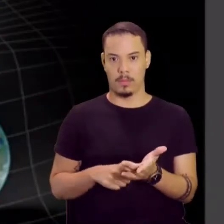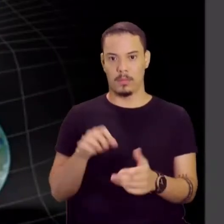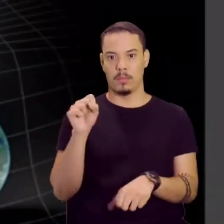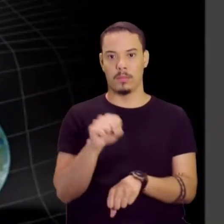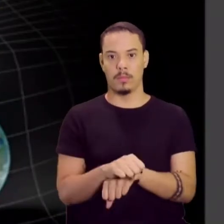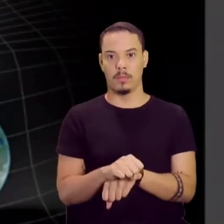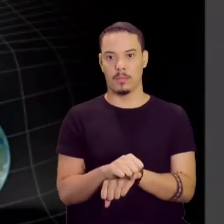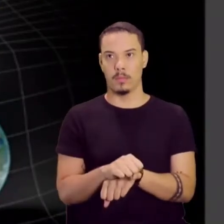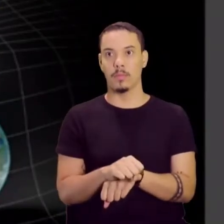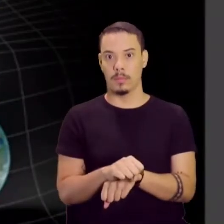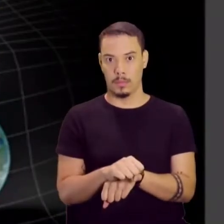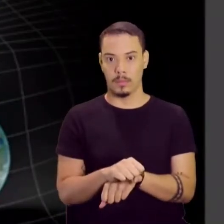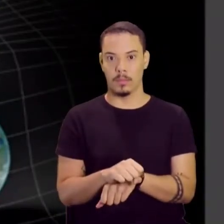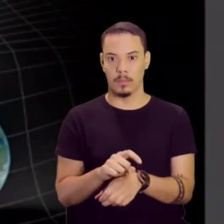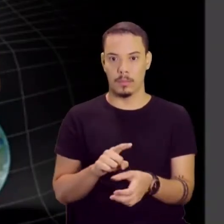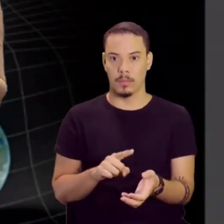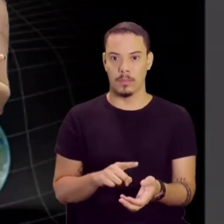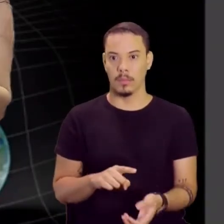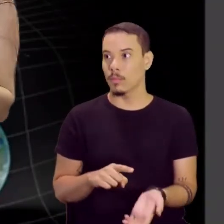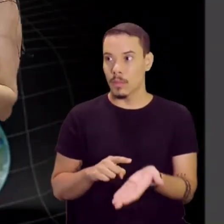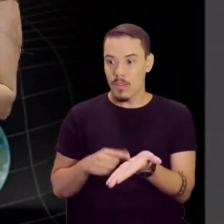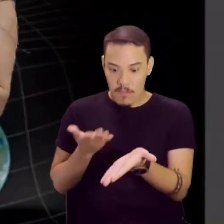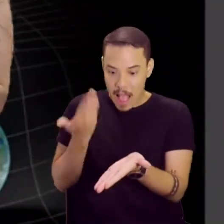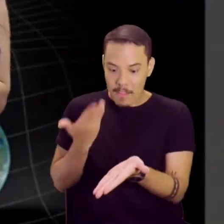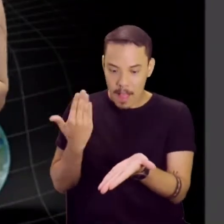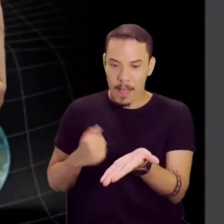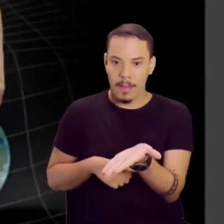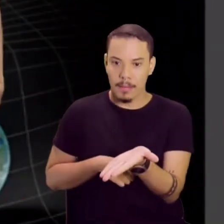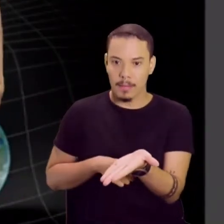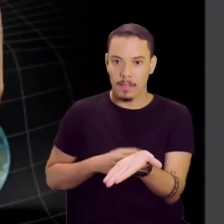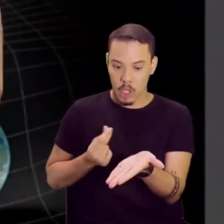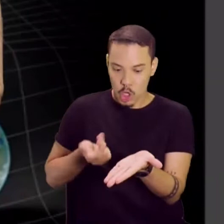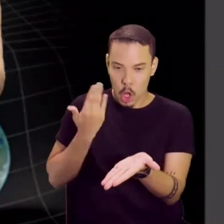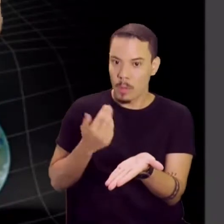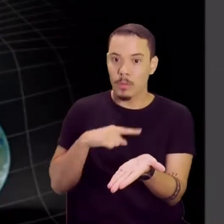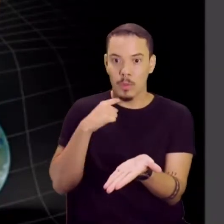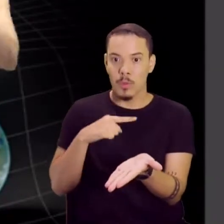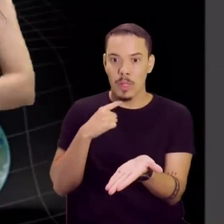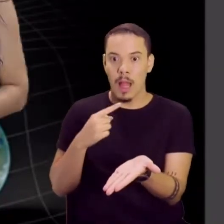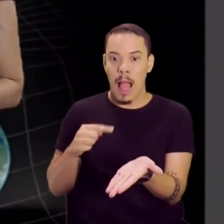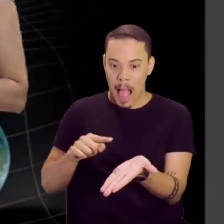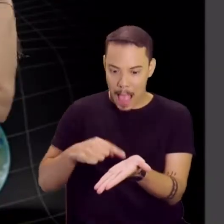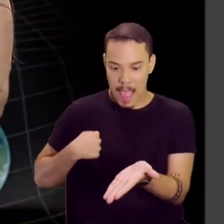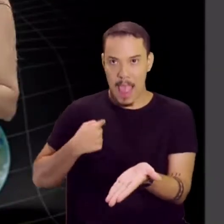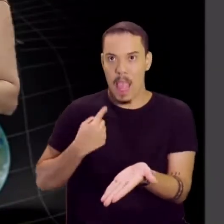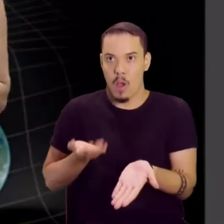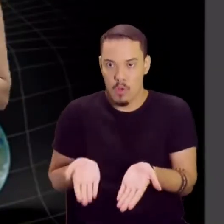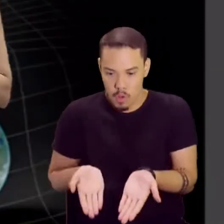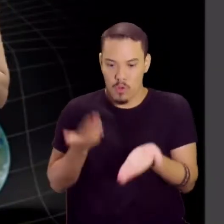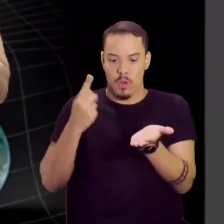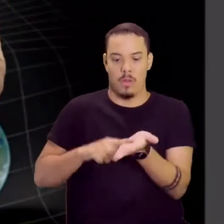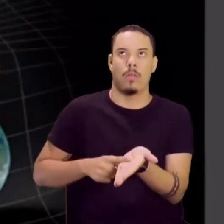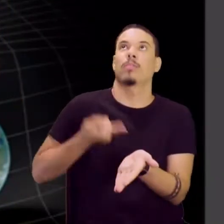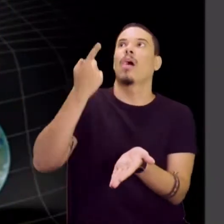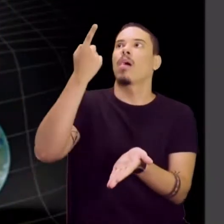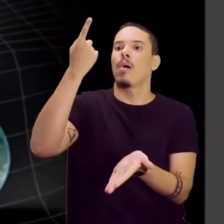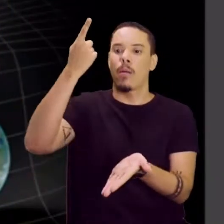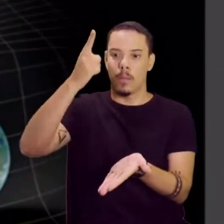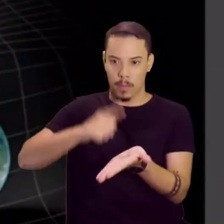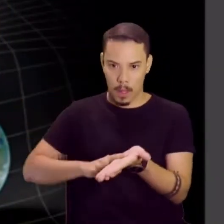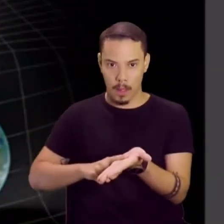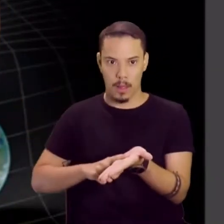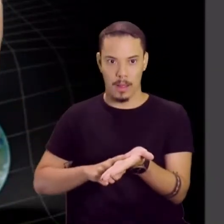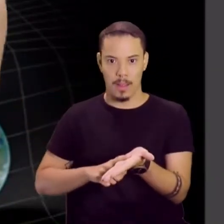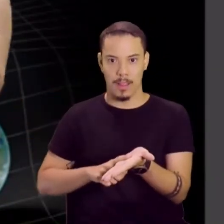repouso. Vai, borracha, sobe, não vai acontecer, né? Eu vou fazer isso daqui, ó. Ela tem que sair da minha mão com uma certa Não velocidade. tem essa força